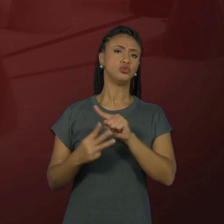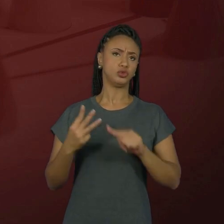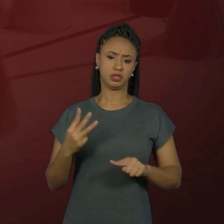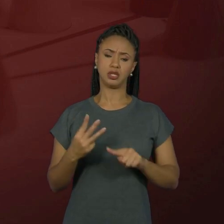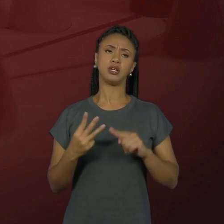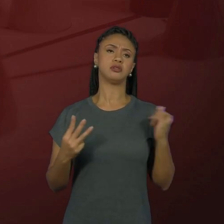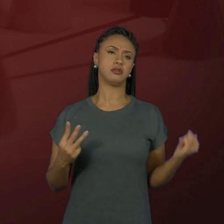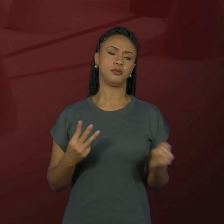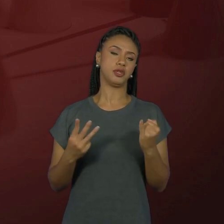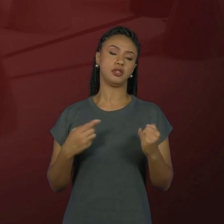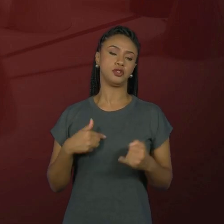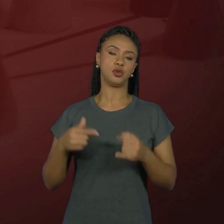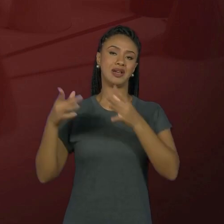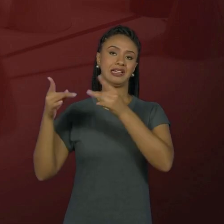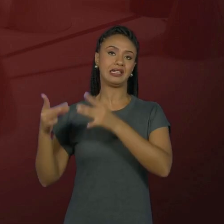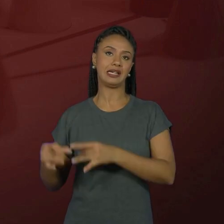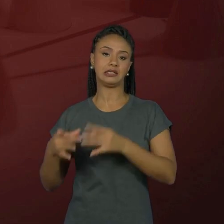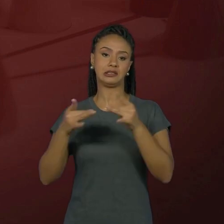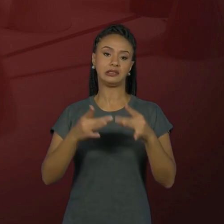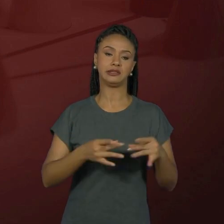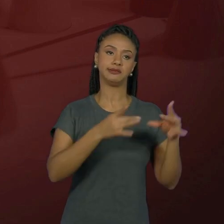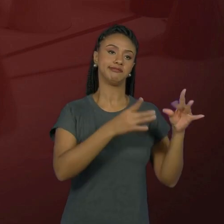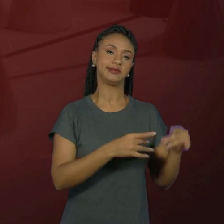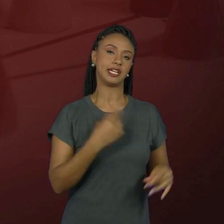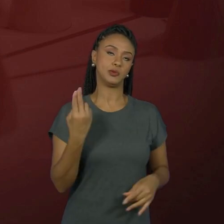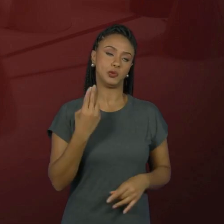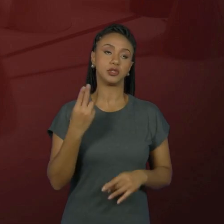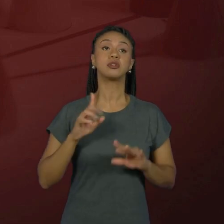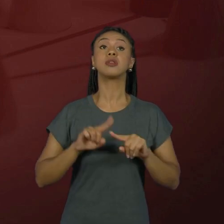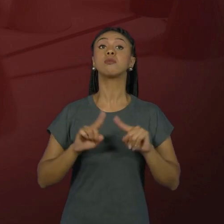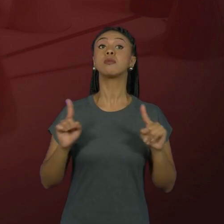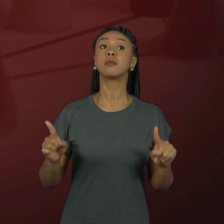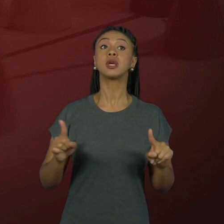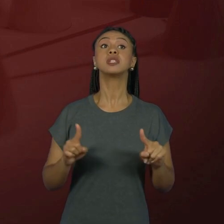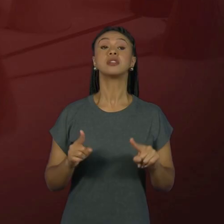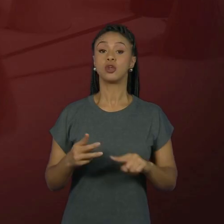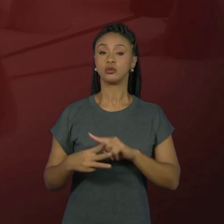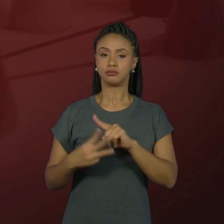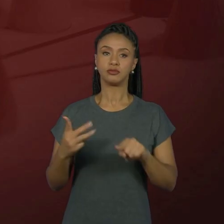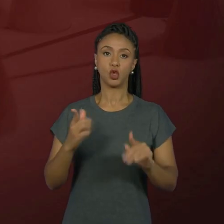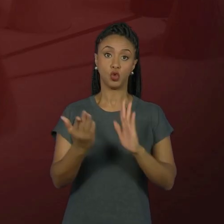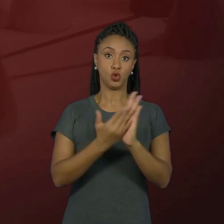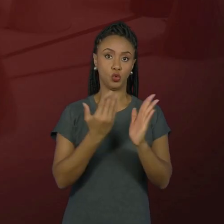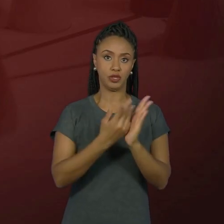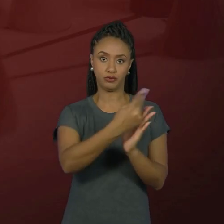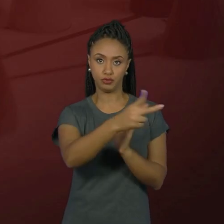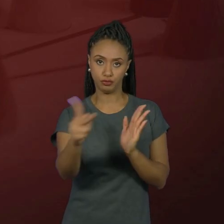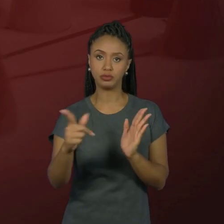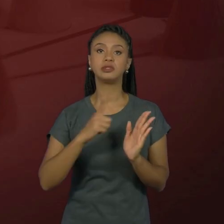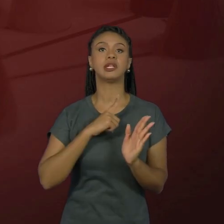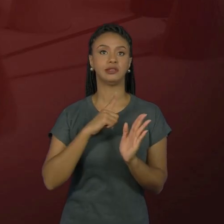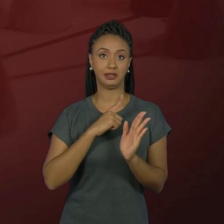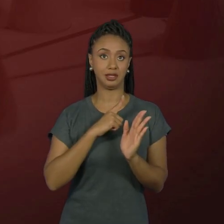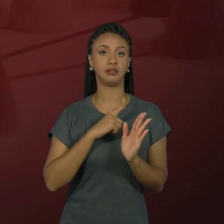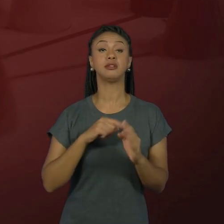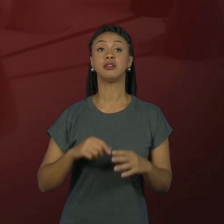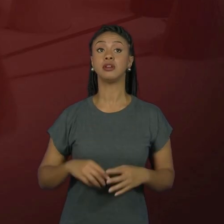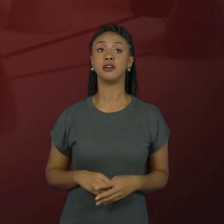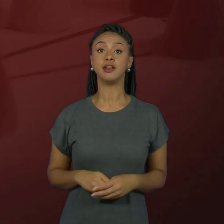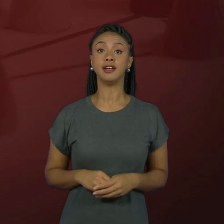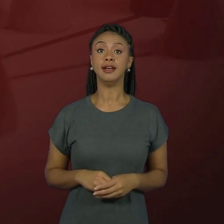não vou explicar nenhum deles aqui, mas eles estão descritos no livro-texto que vocês têm para essa